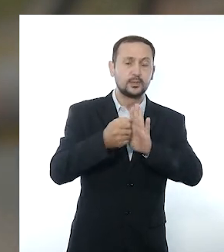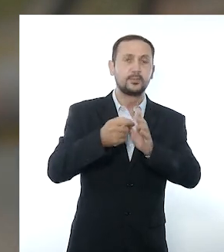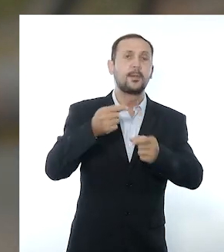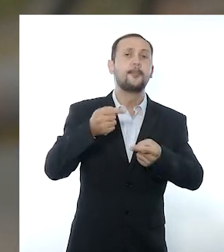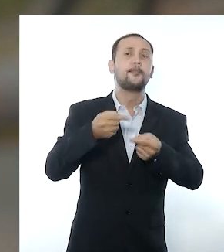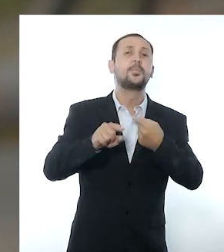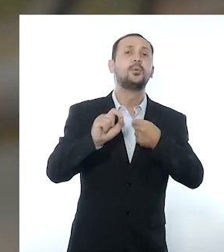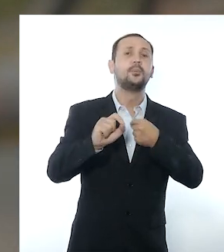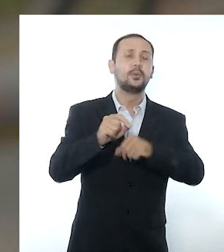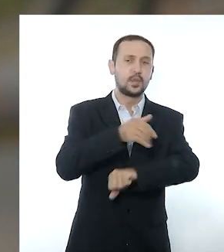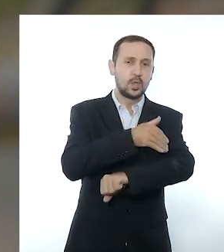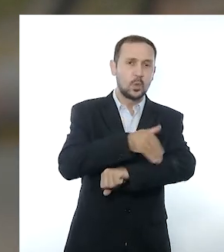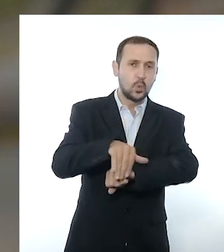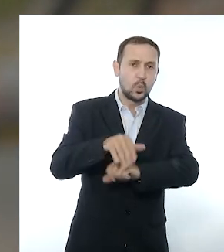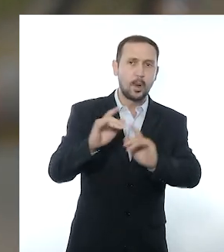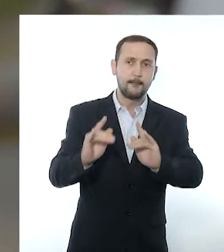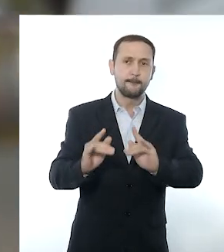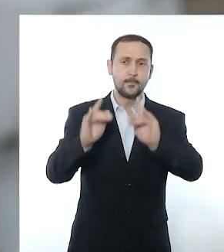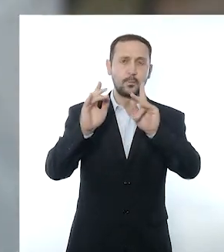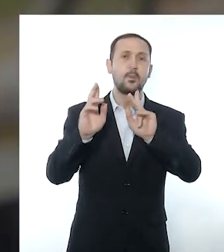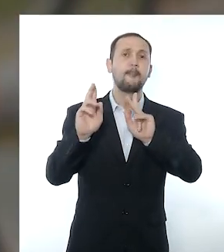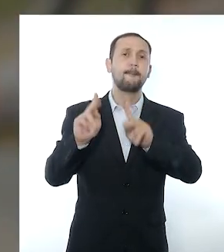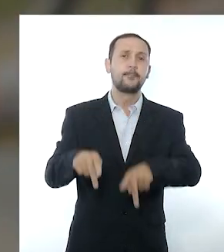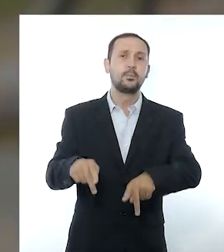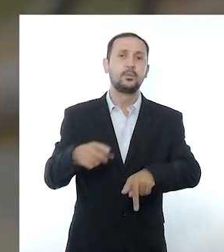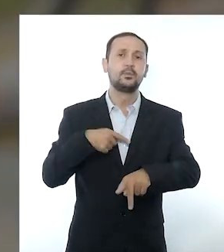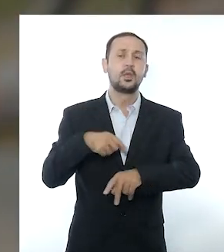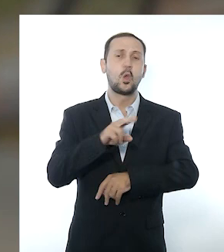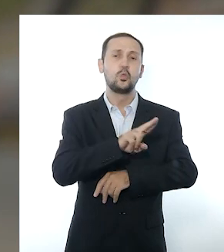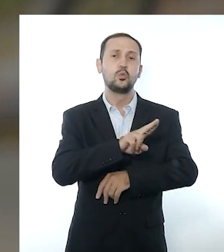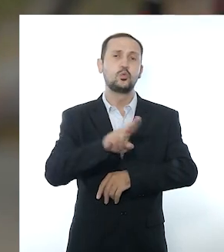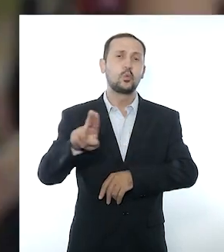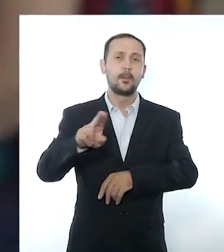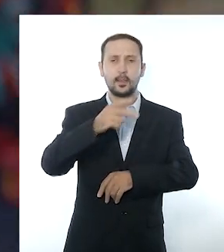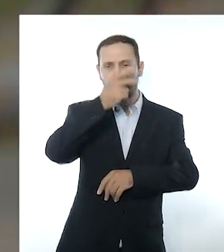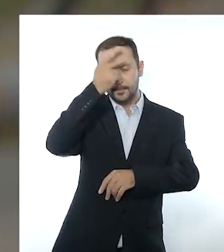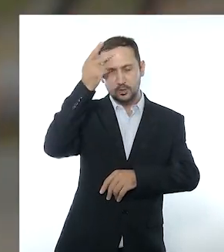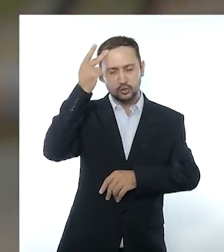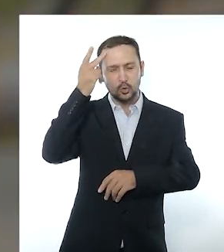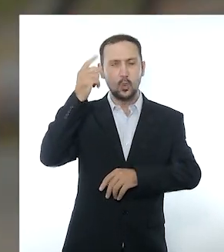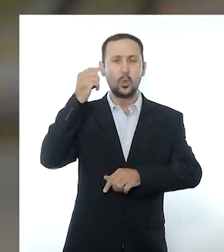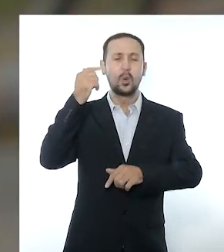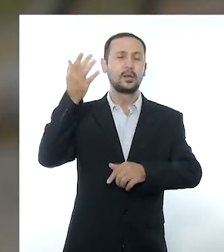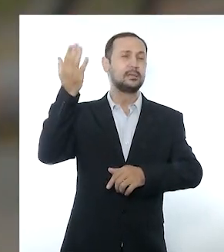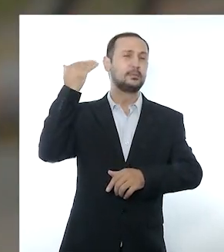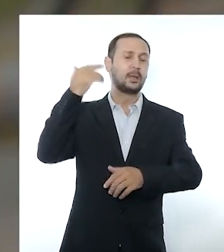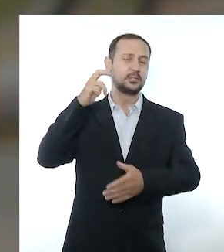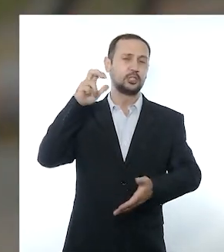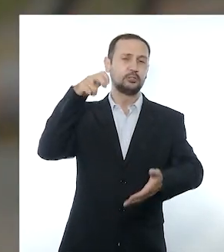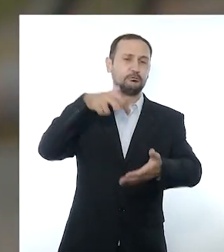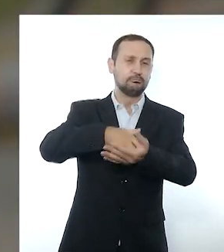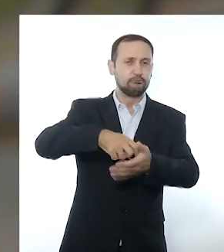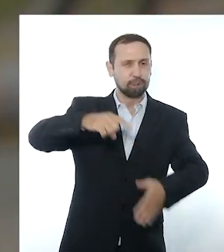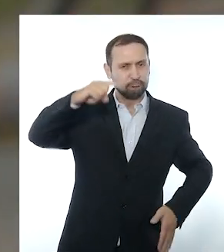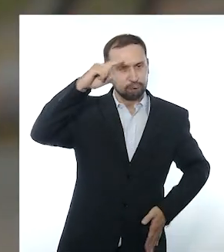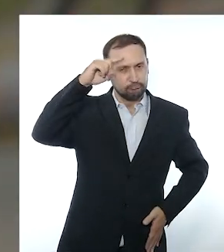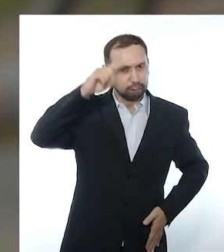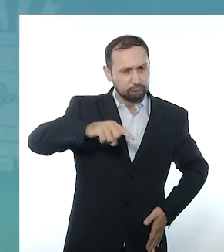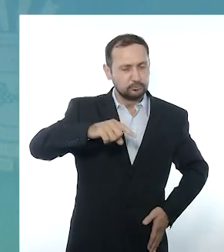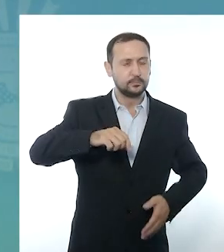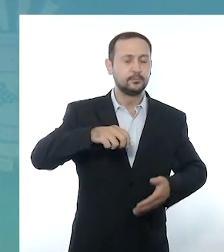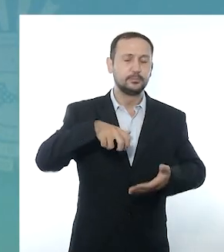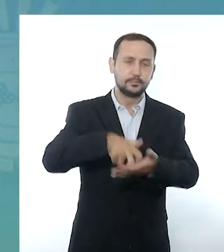projeto que proíbe que ruas e prédios públicos recebam o nome de torturadores da ditadura